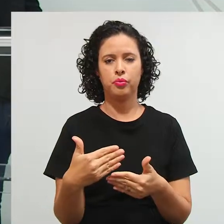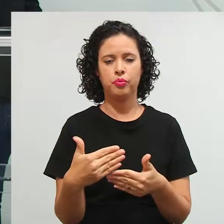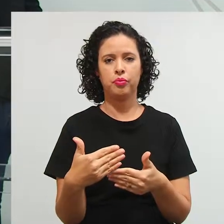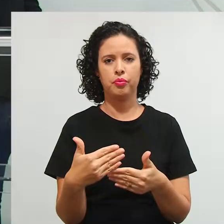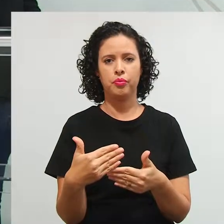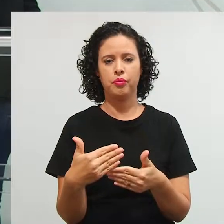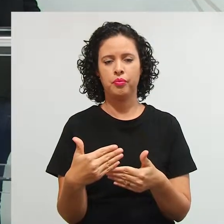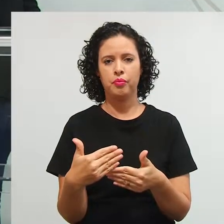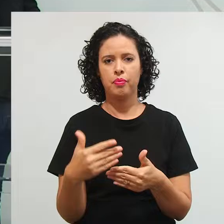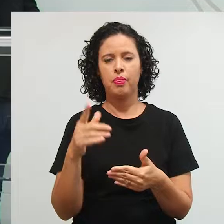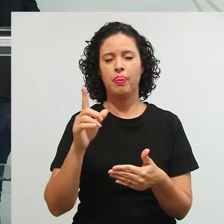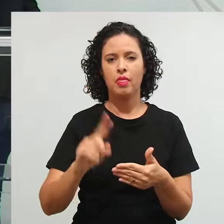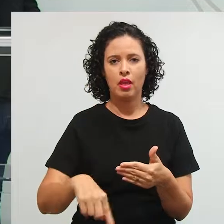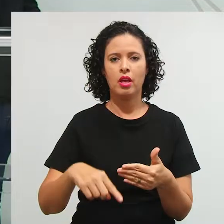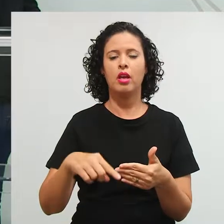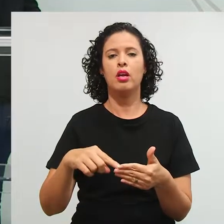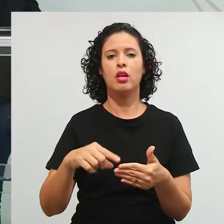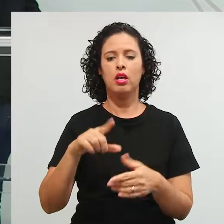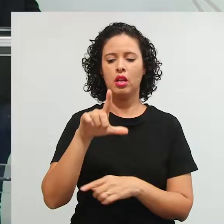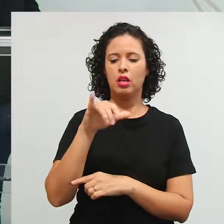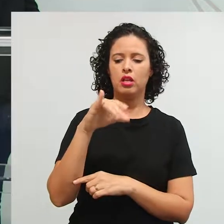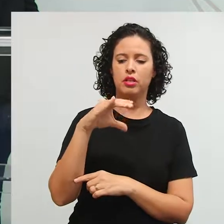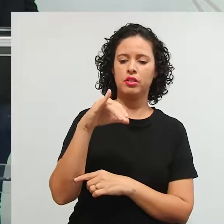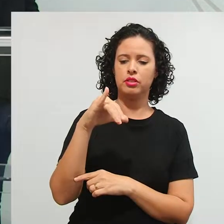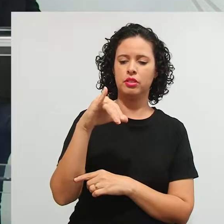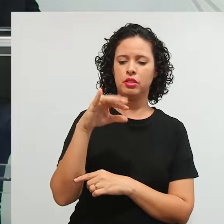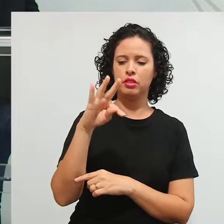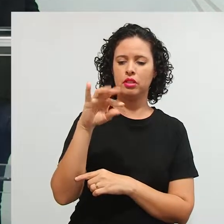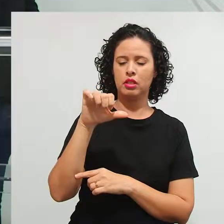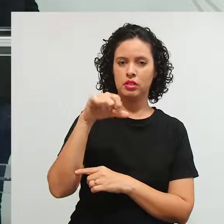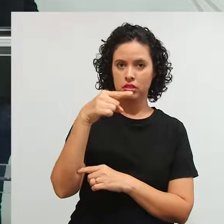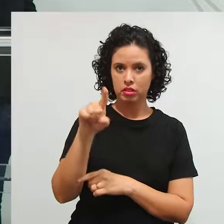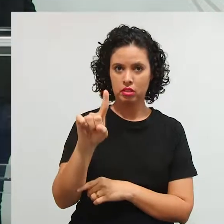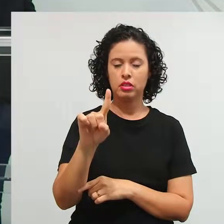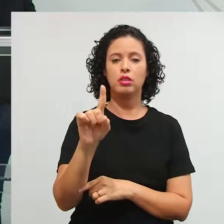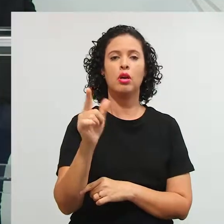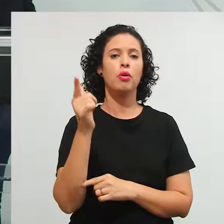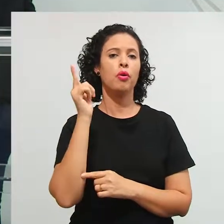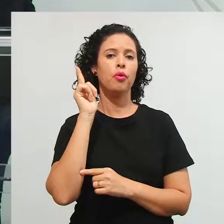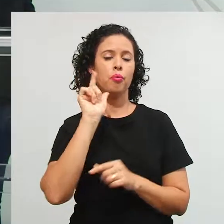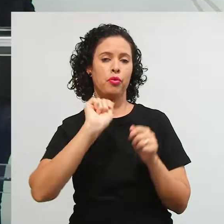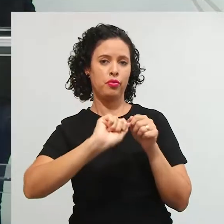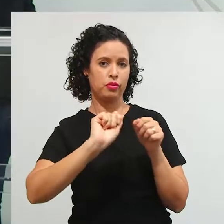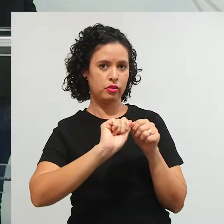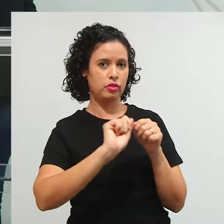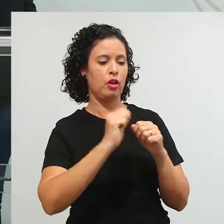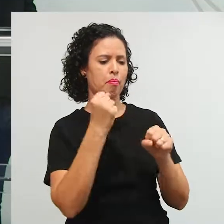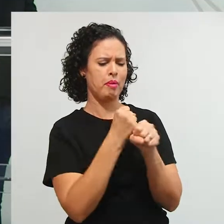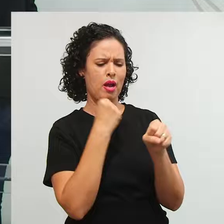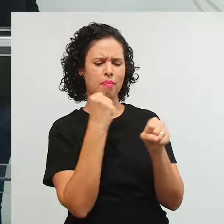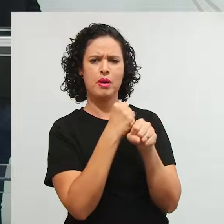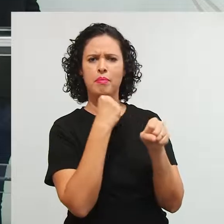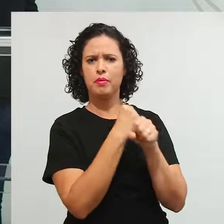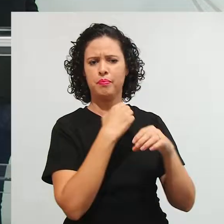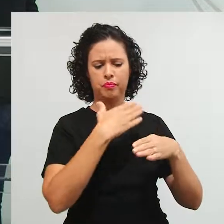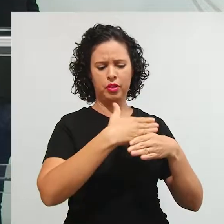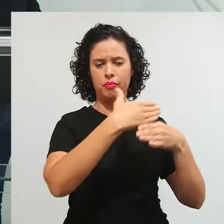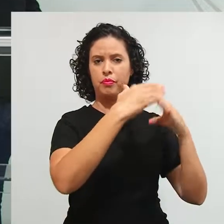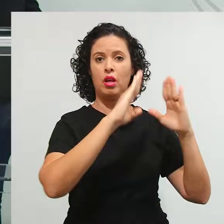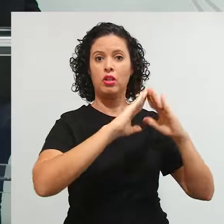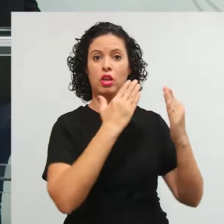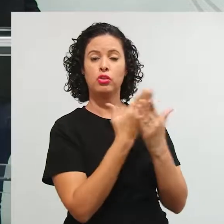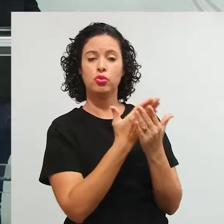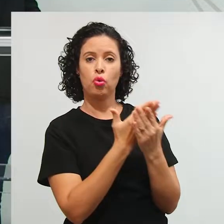de licitação para fazer a construção dessa escola lá